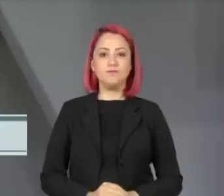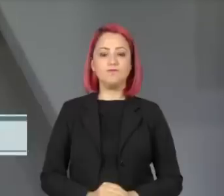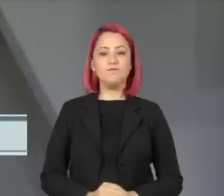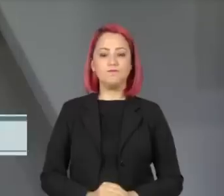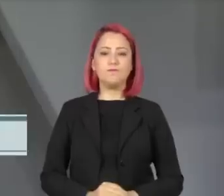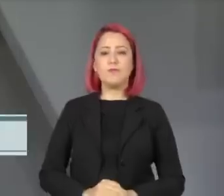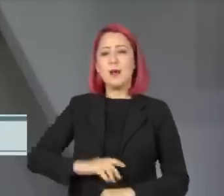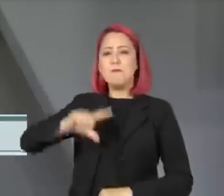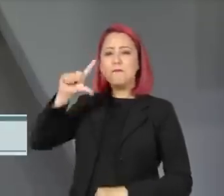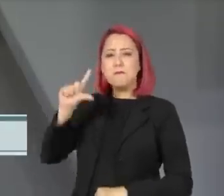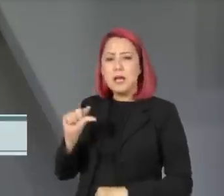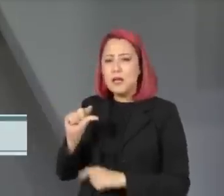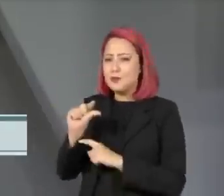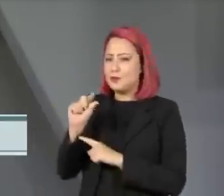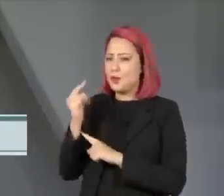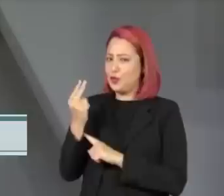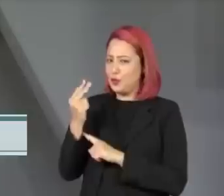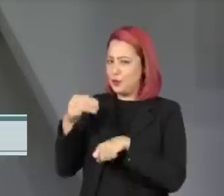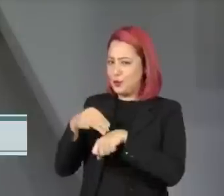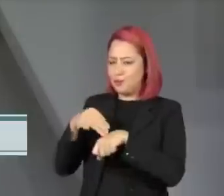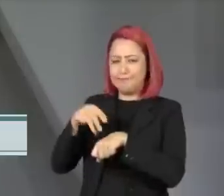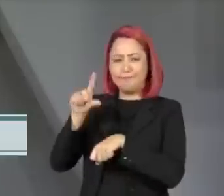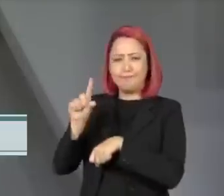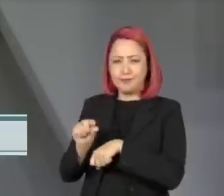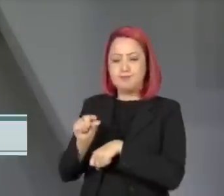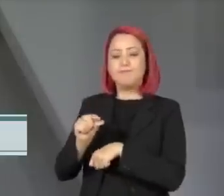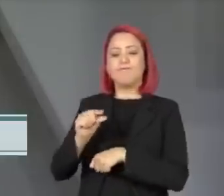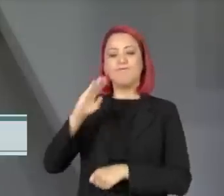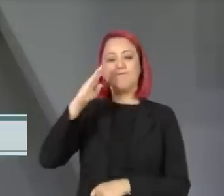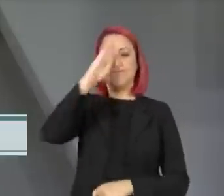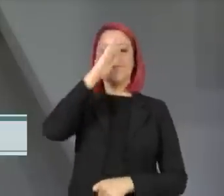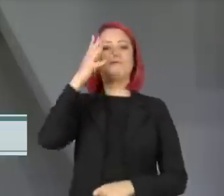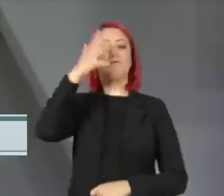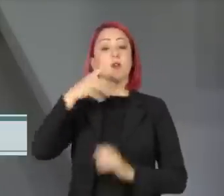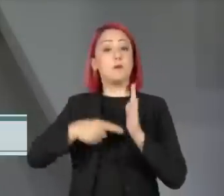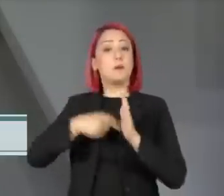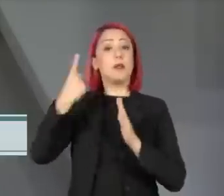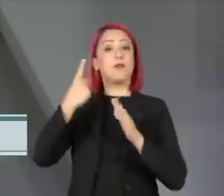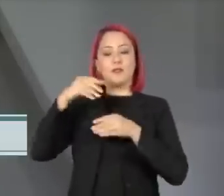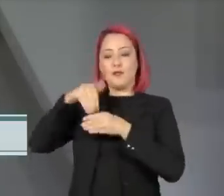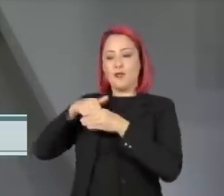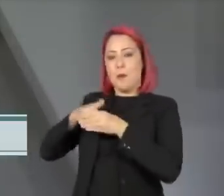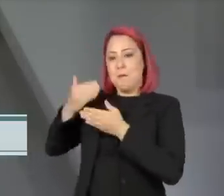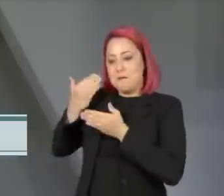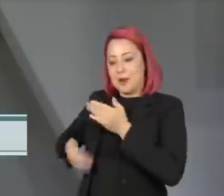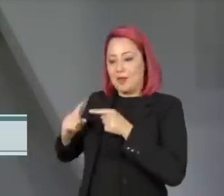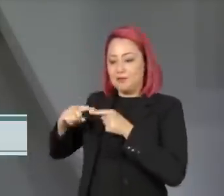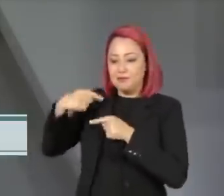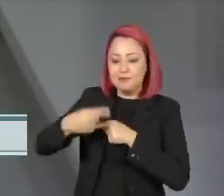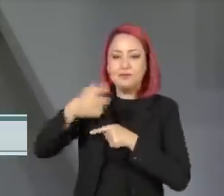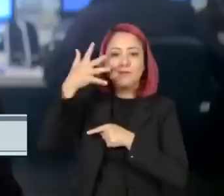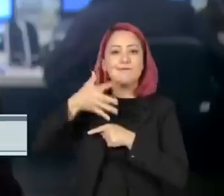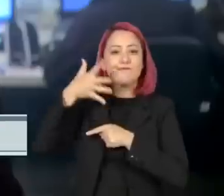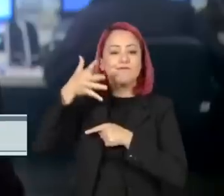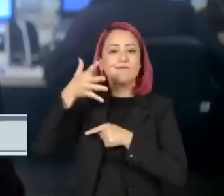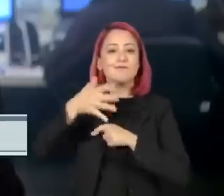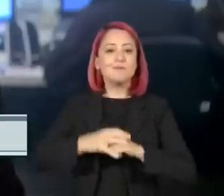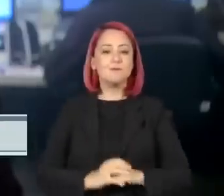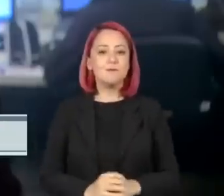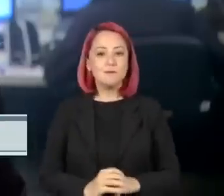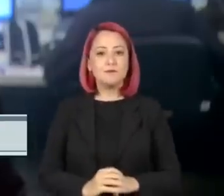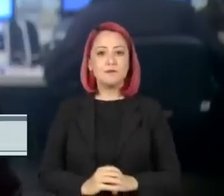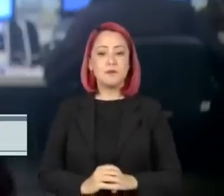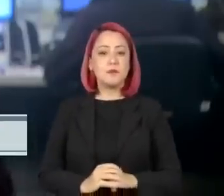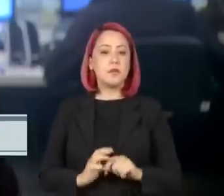Por menos de 2 minutos, Jair Bolsonaro discursou pela primeira vez depois de perder a eleição presidencial.